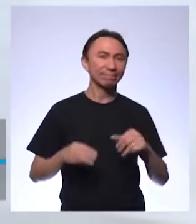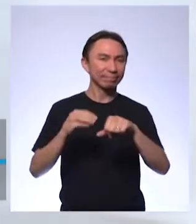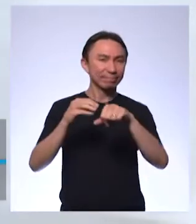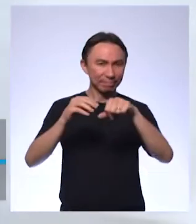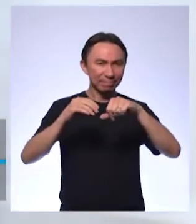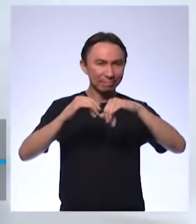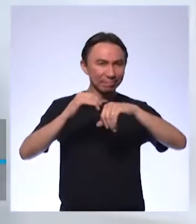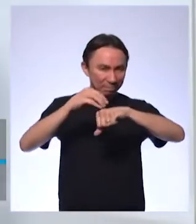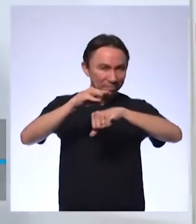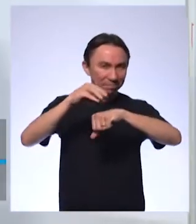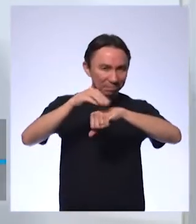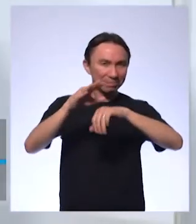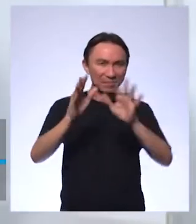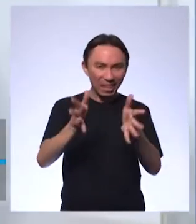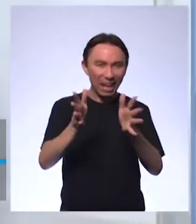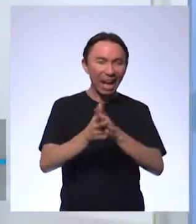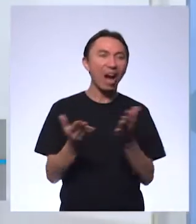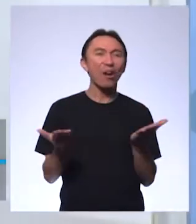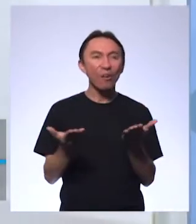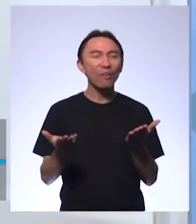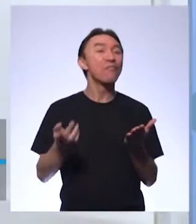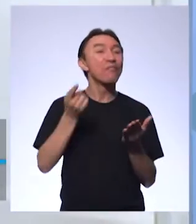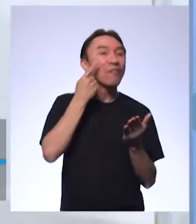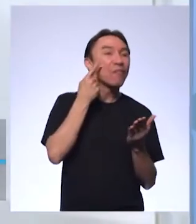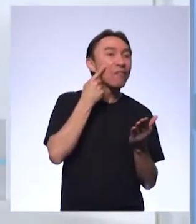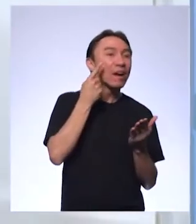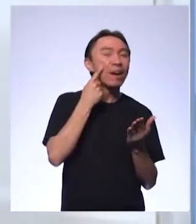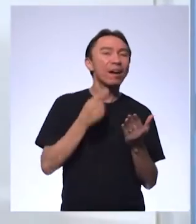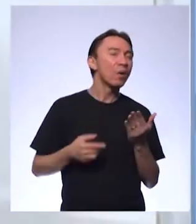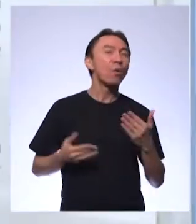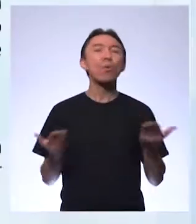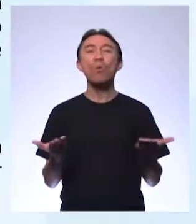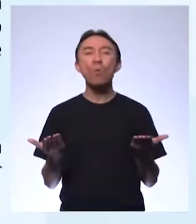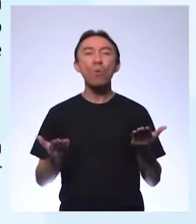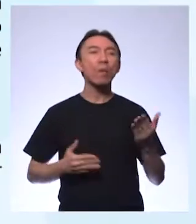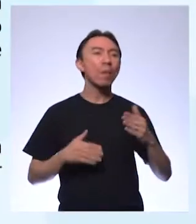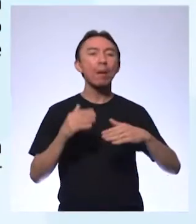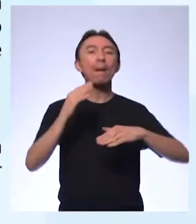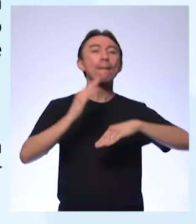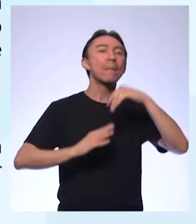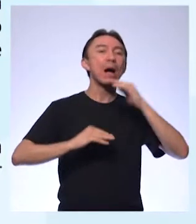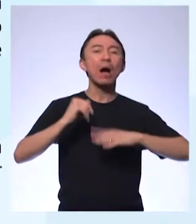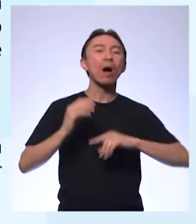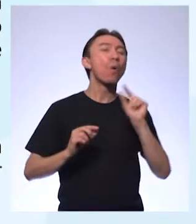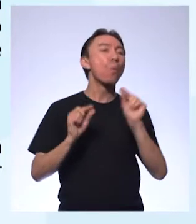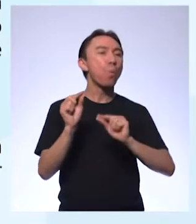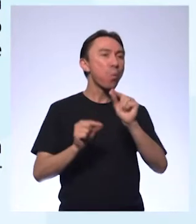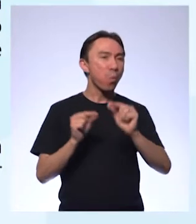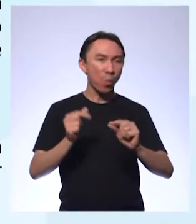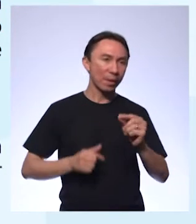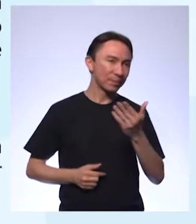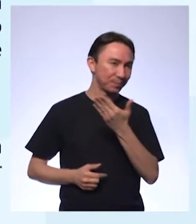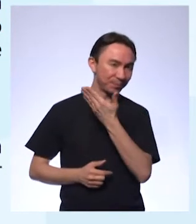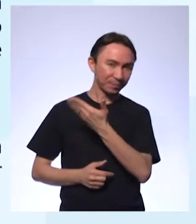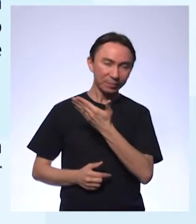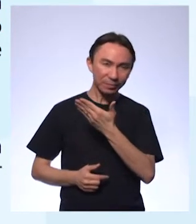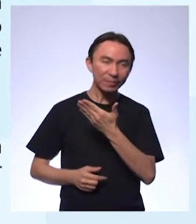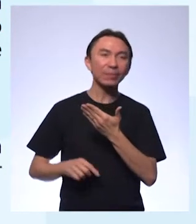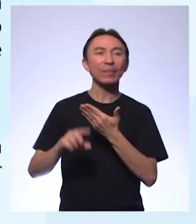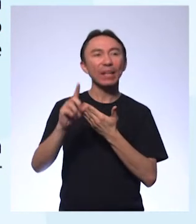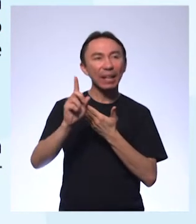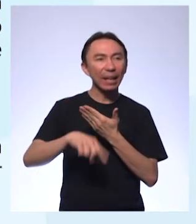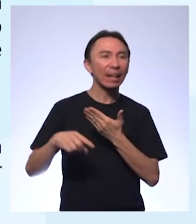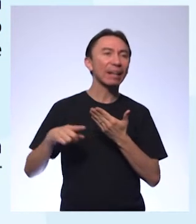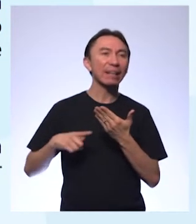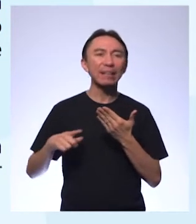recadinhos, vamos aí para a parte mais burocrática aí, né? Vamos ver quais são as habilidades que estão sendo trabalhadas nessa aula. Então, identificar